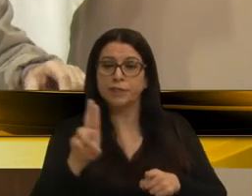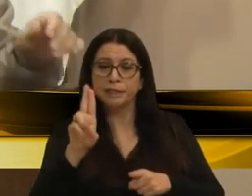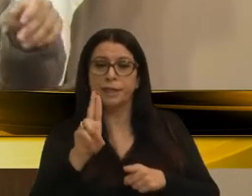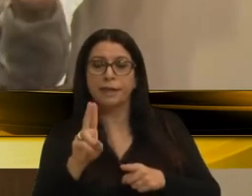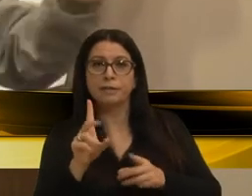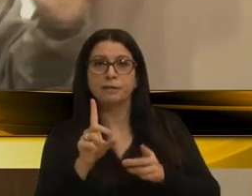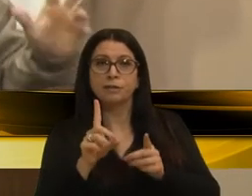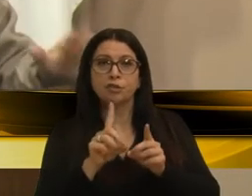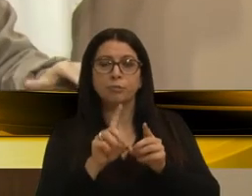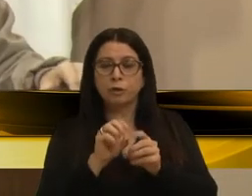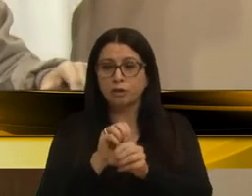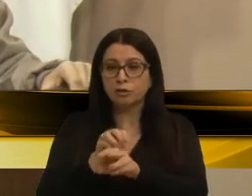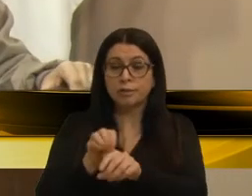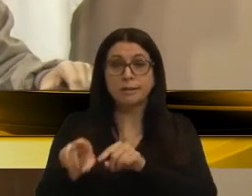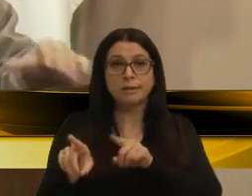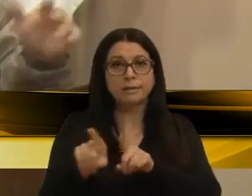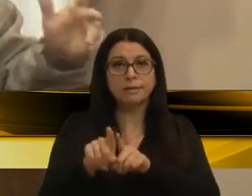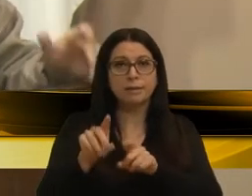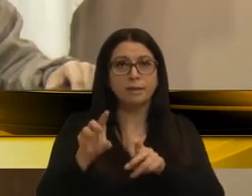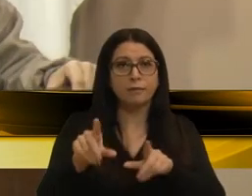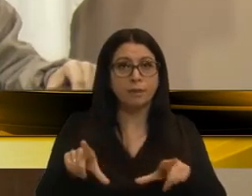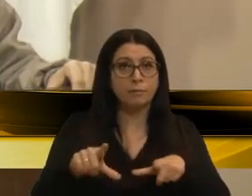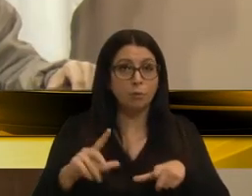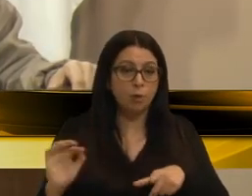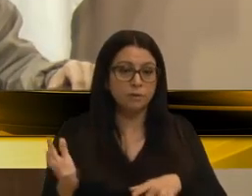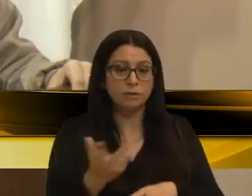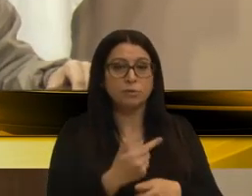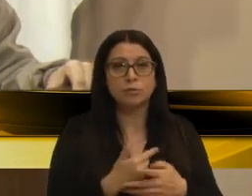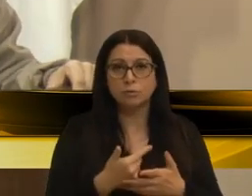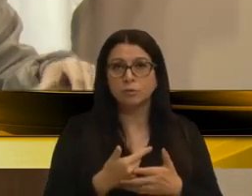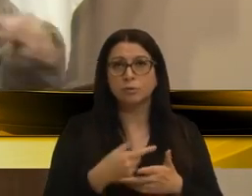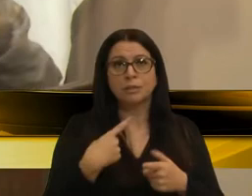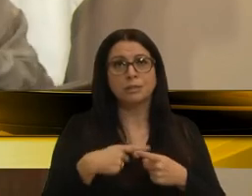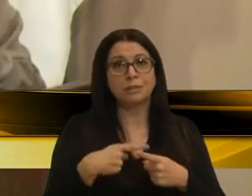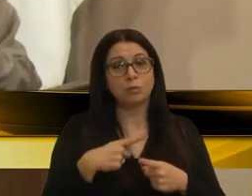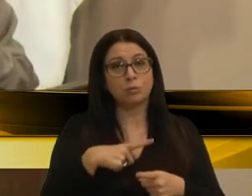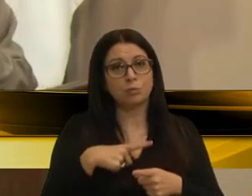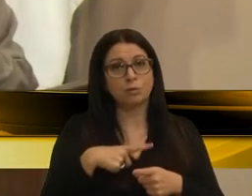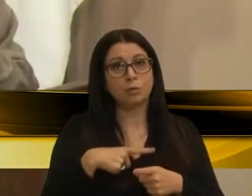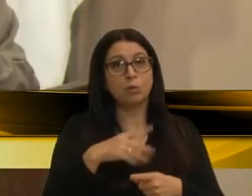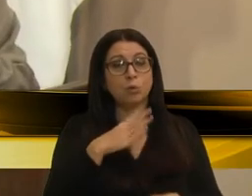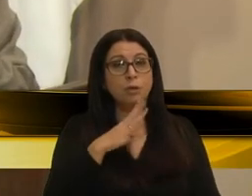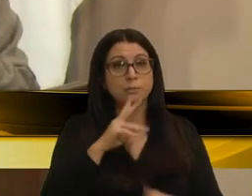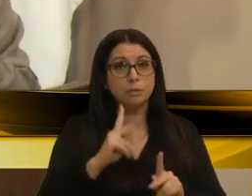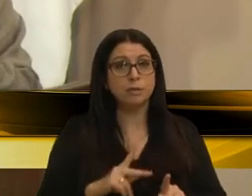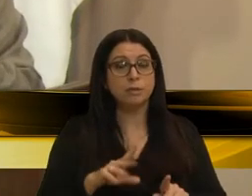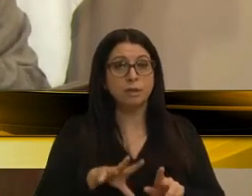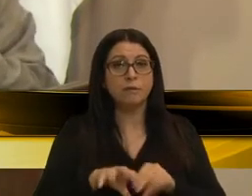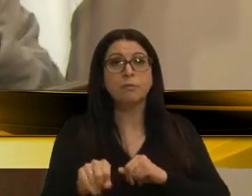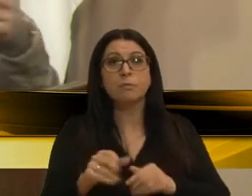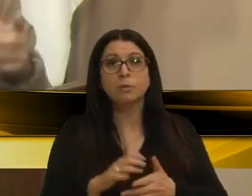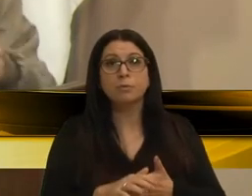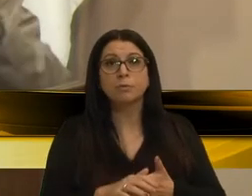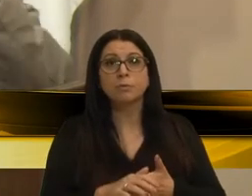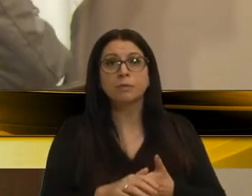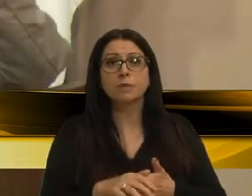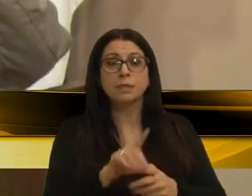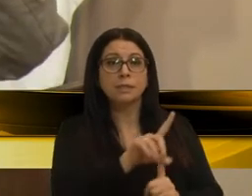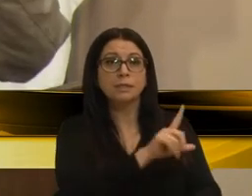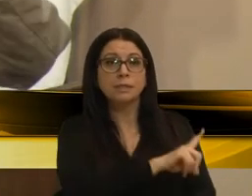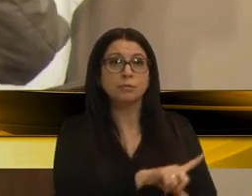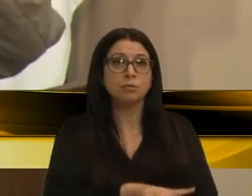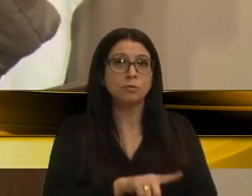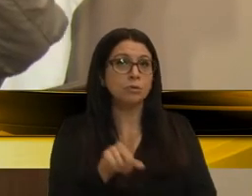distância que vendem diploma, que a grande maioria vende diploma. Eu conheço gente que se formou em licenciatura, não leu